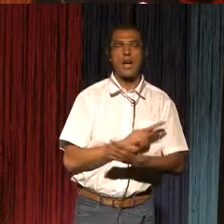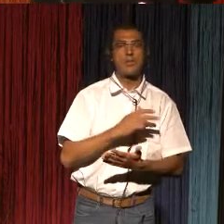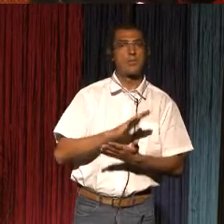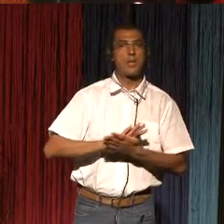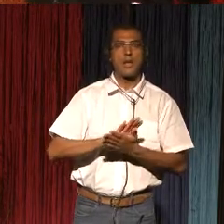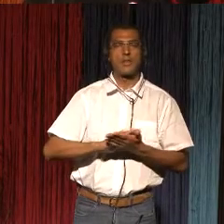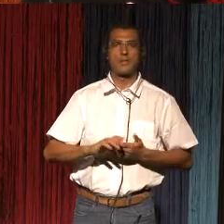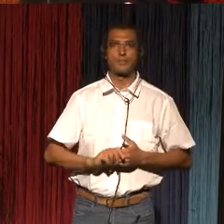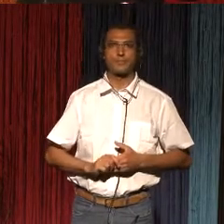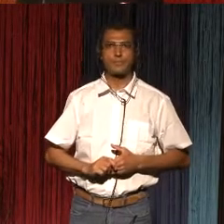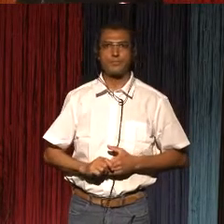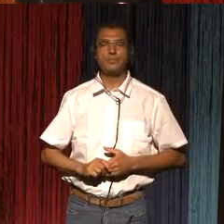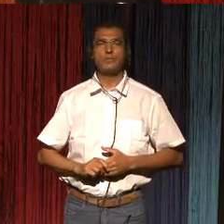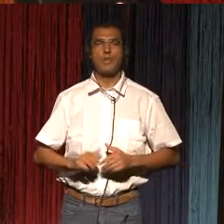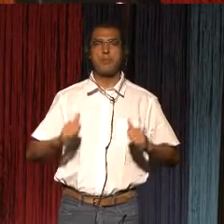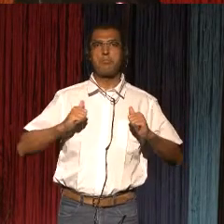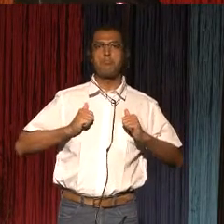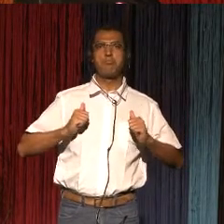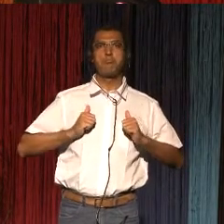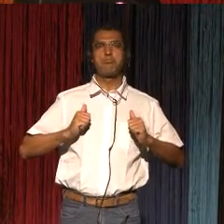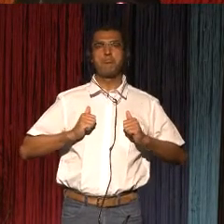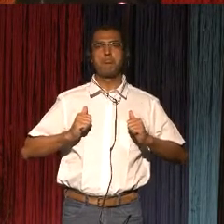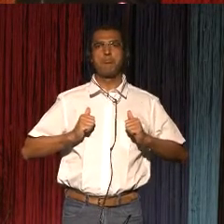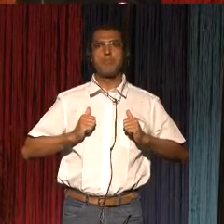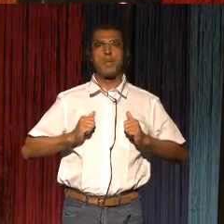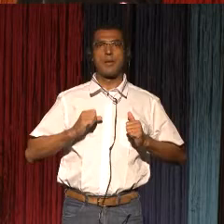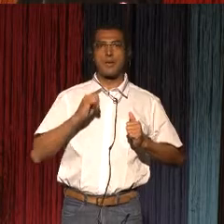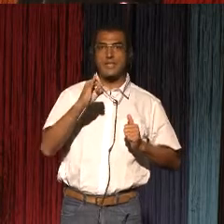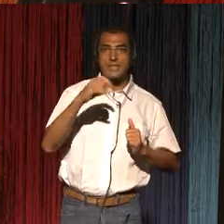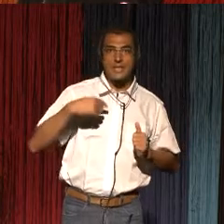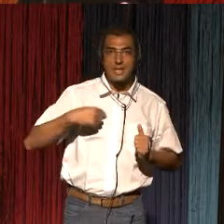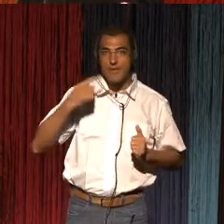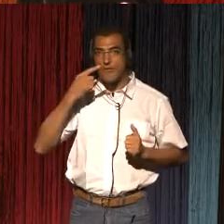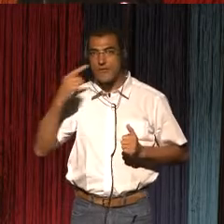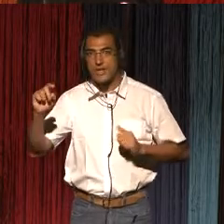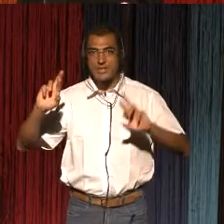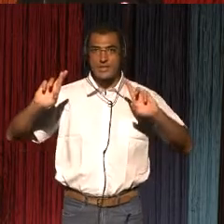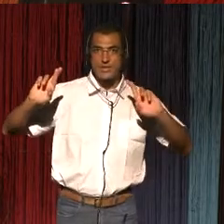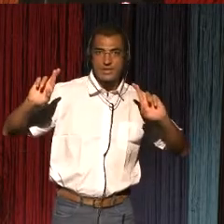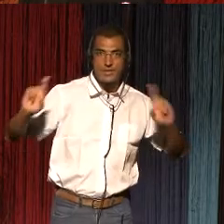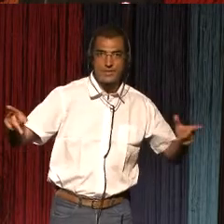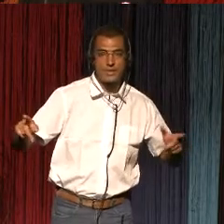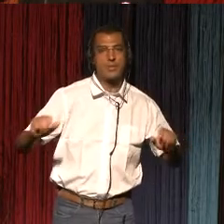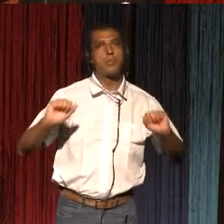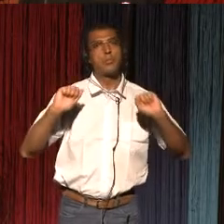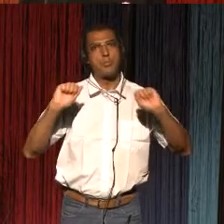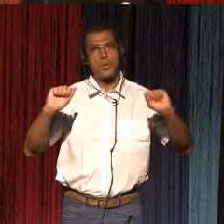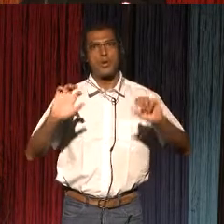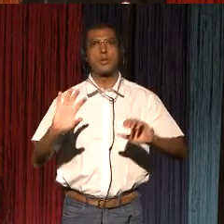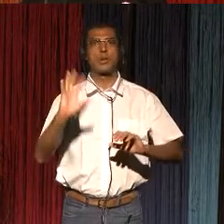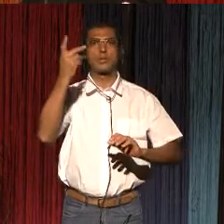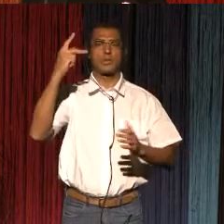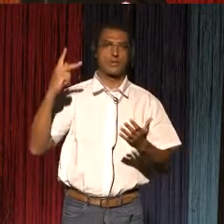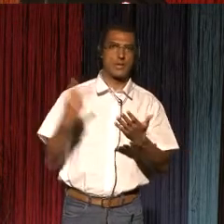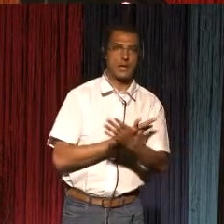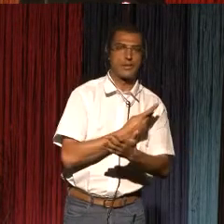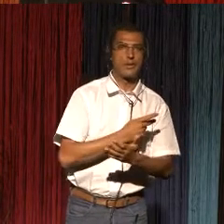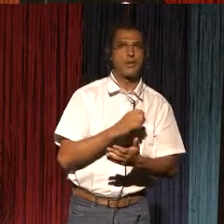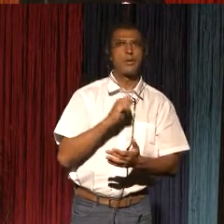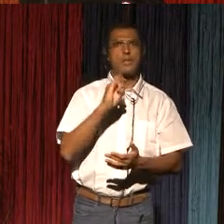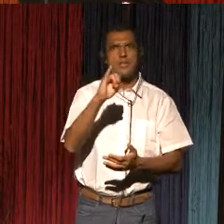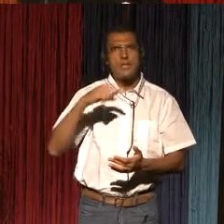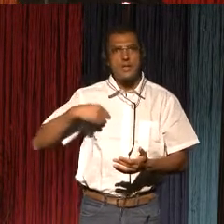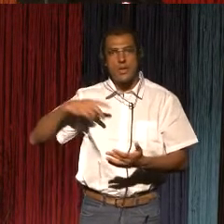está certo, você tem que ficar dentro daquilo que você conhece. Agora, se você ficar dentro daquilo que você conhece, você não está aprendendo nem crescendo. Para